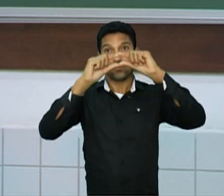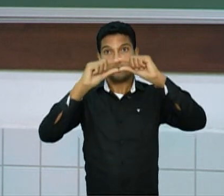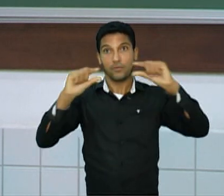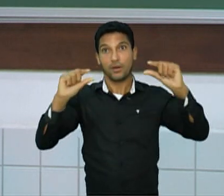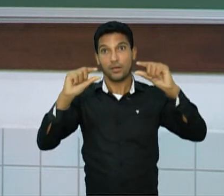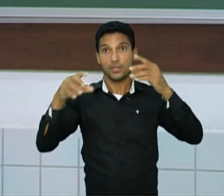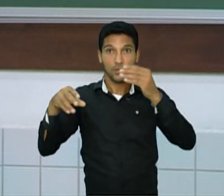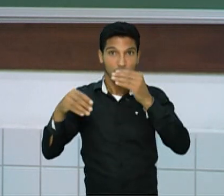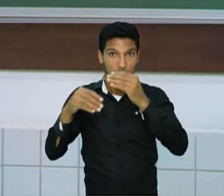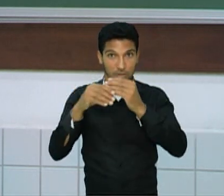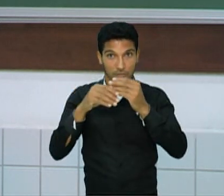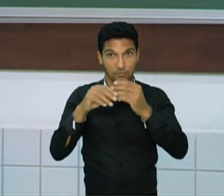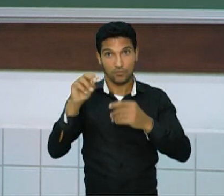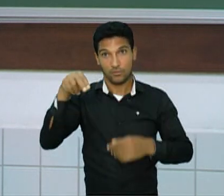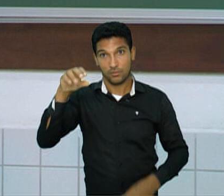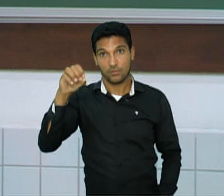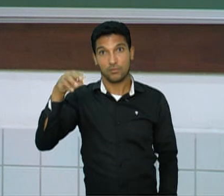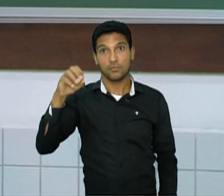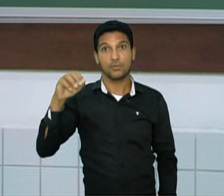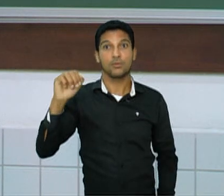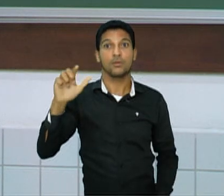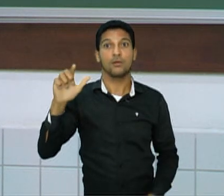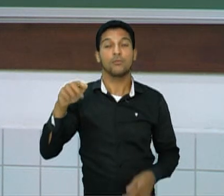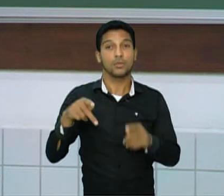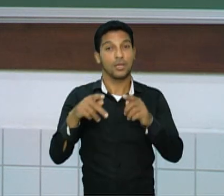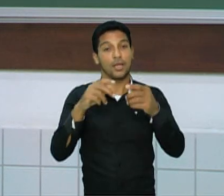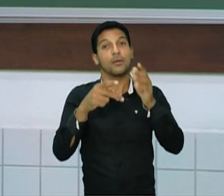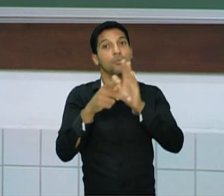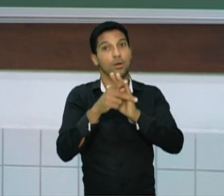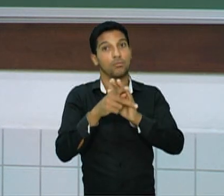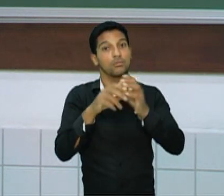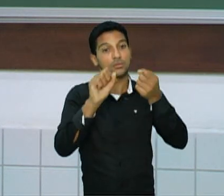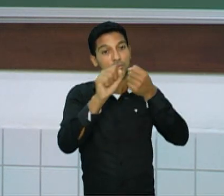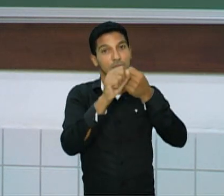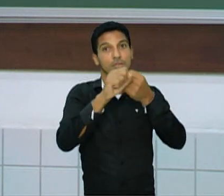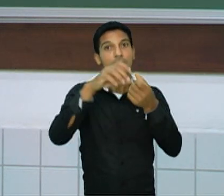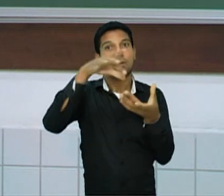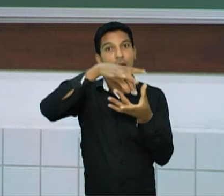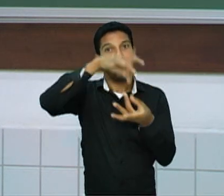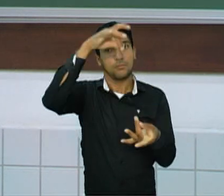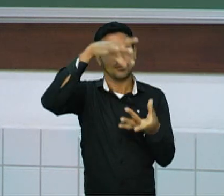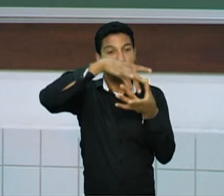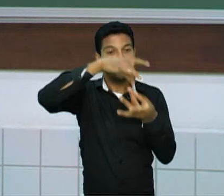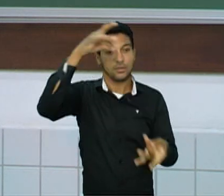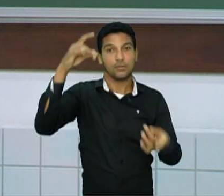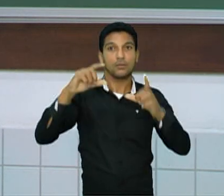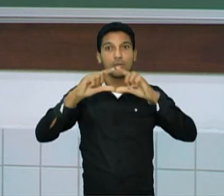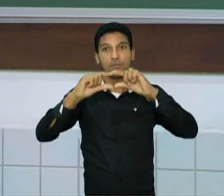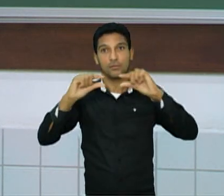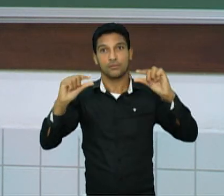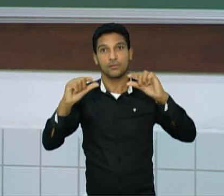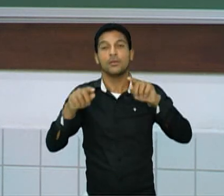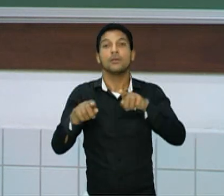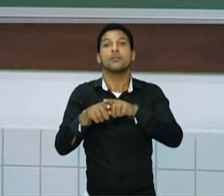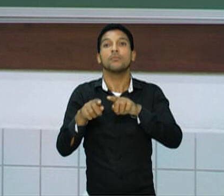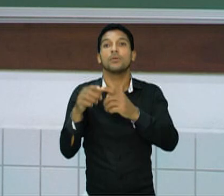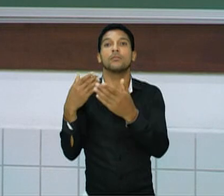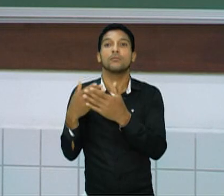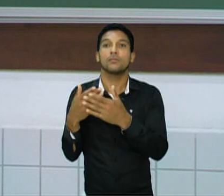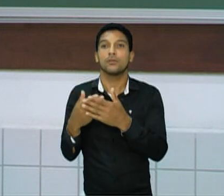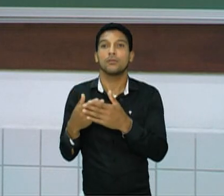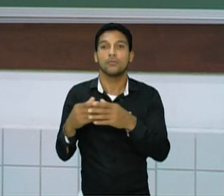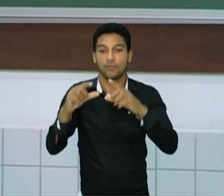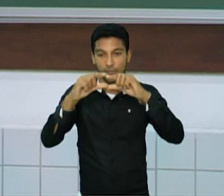um substantivo abstrato. E estudamos também a apositiva, que é aquela que vem no lugar do aposto, aquela de